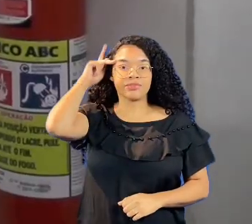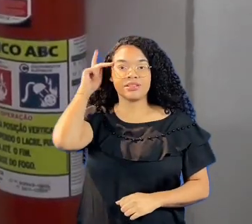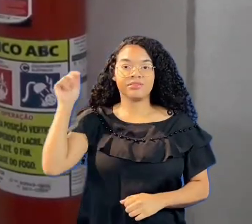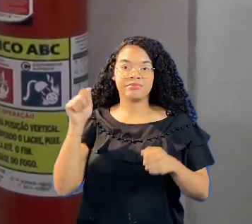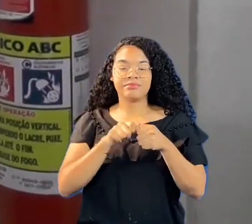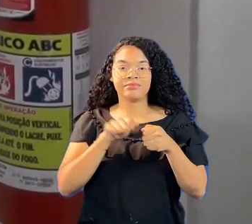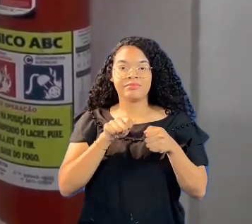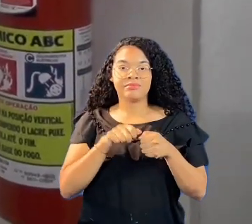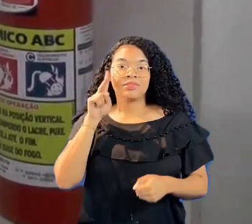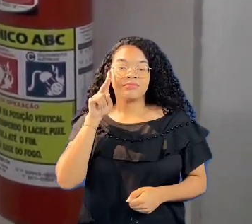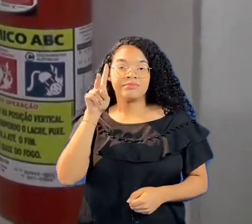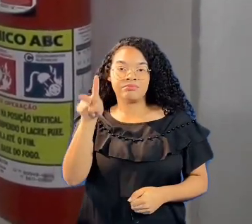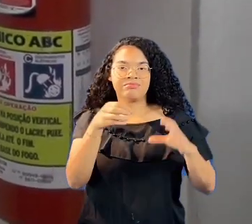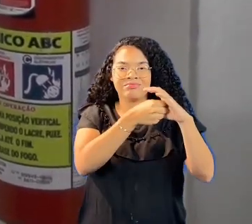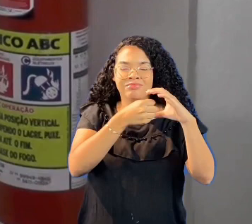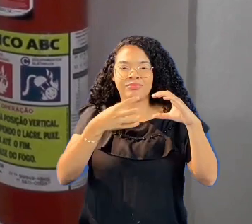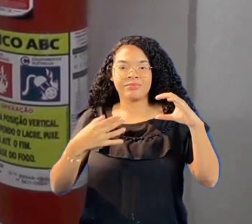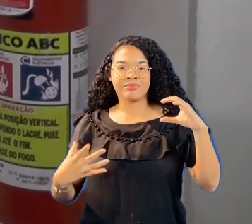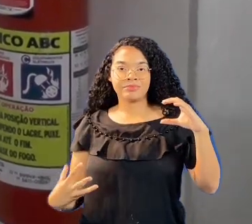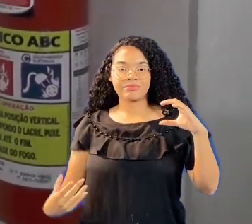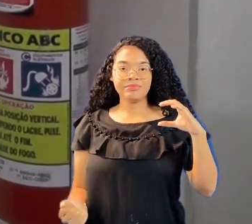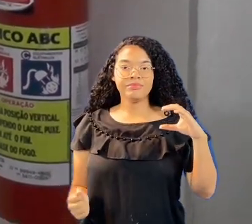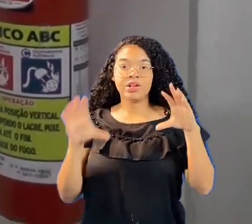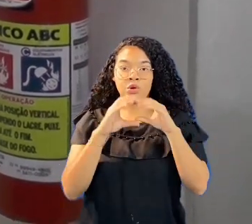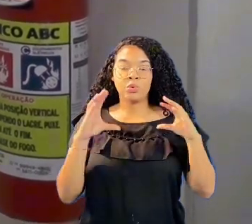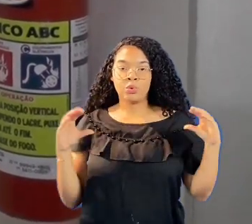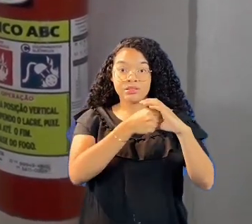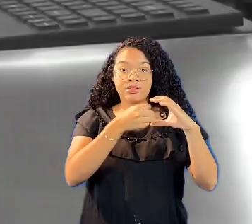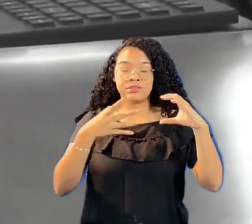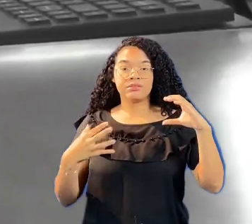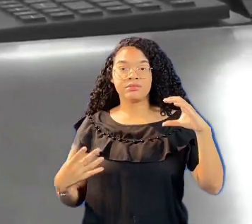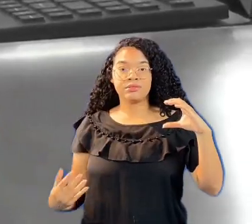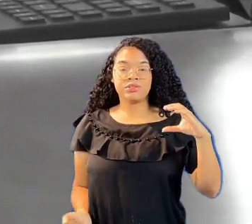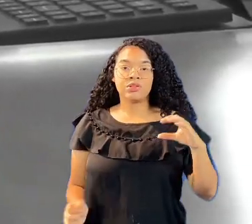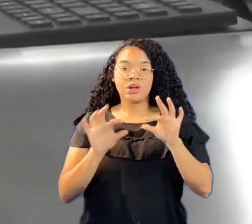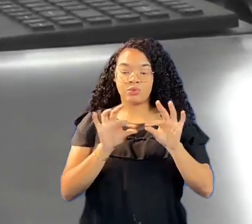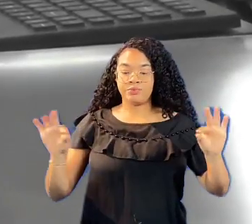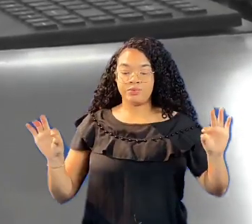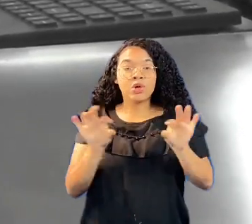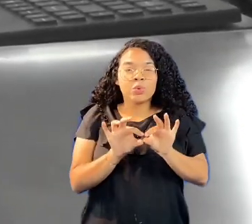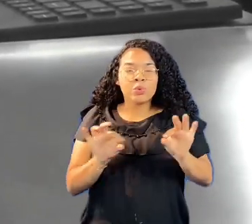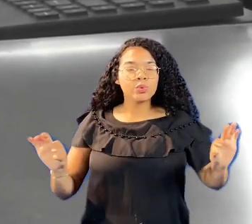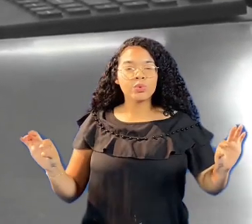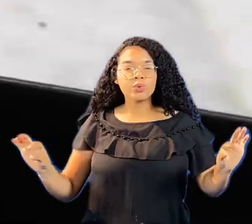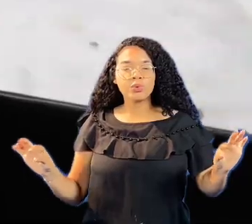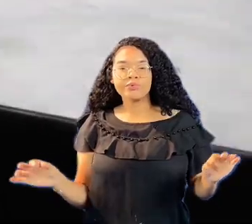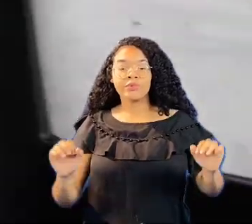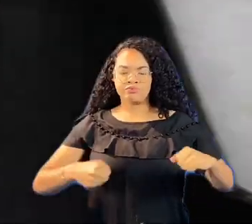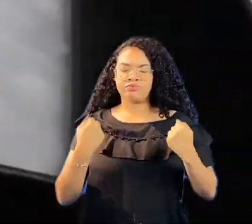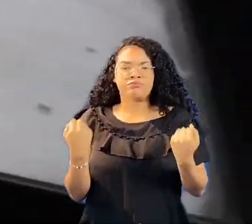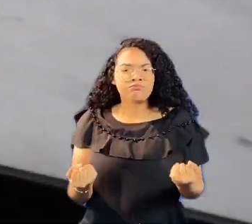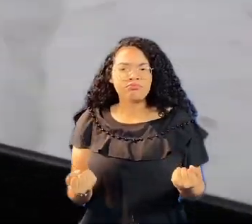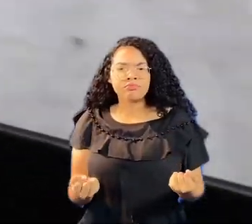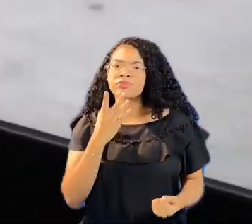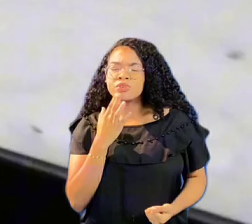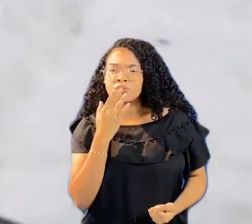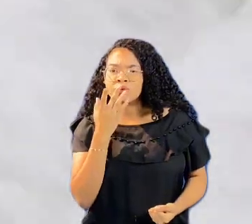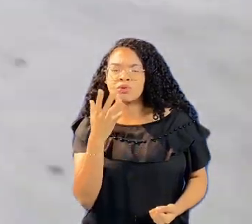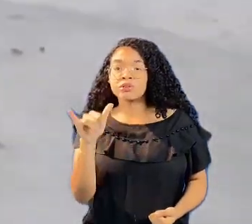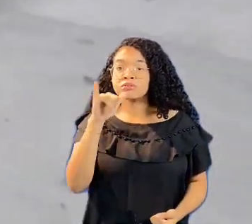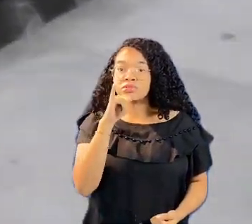que é que a gente faz? A gente vê as características intrínsecas e extrínsecas das fibras. As características intrínsecas são